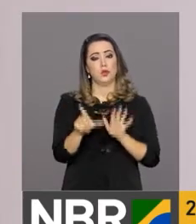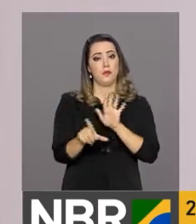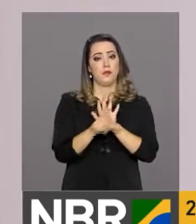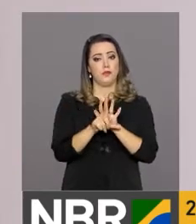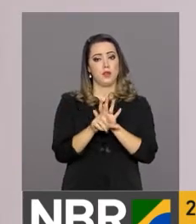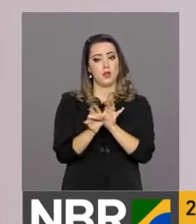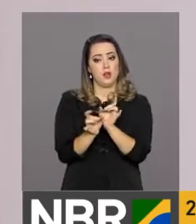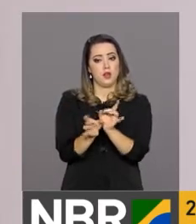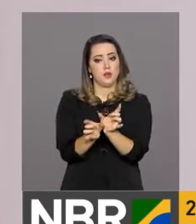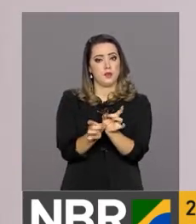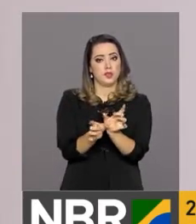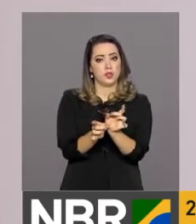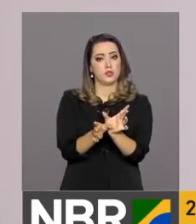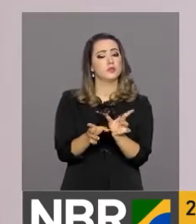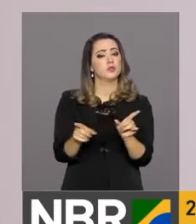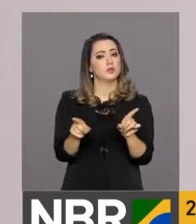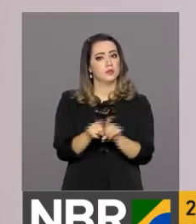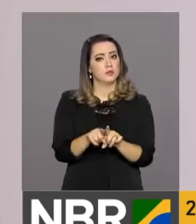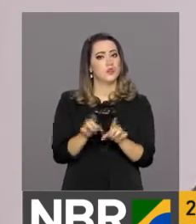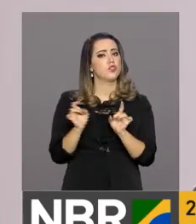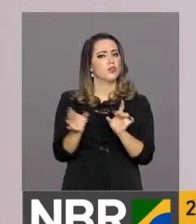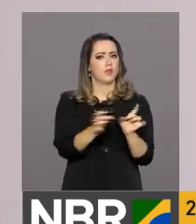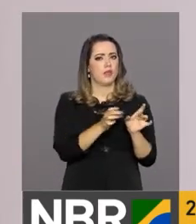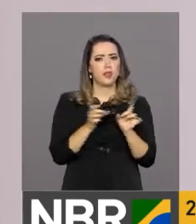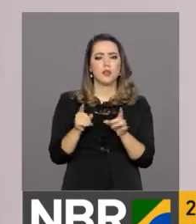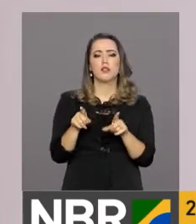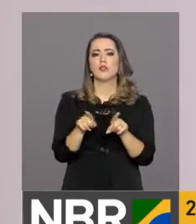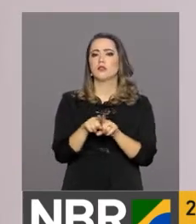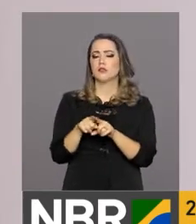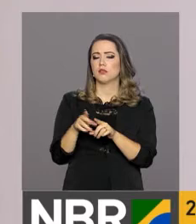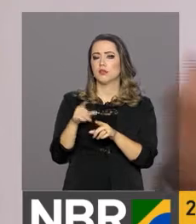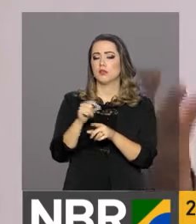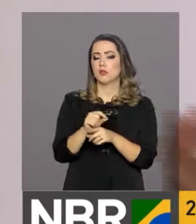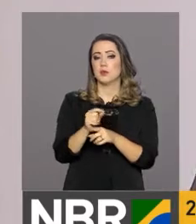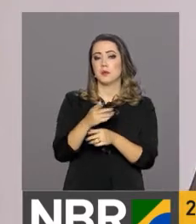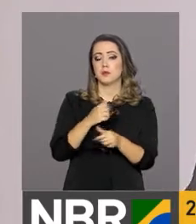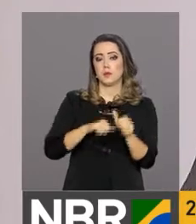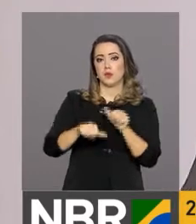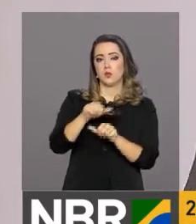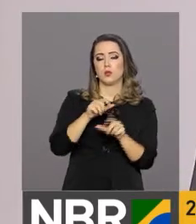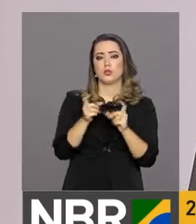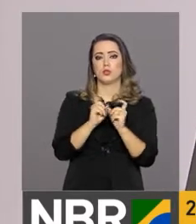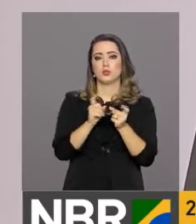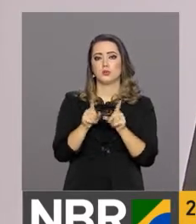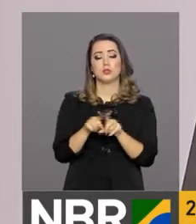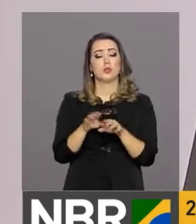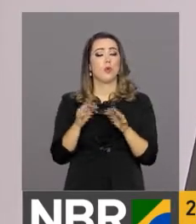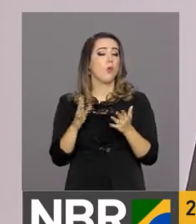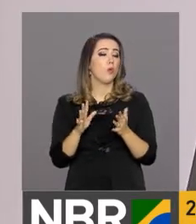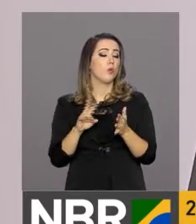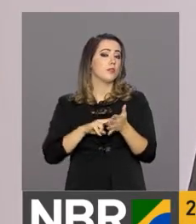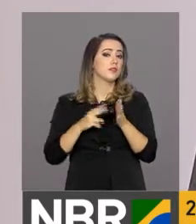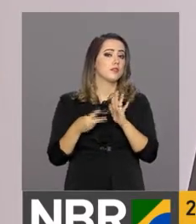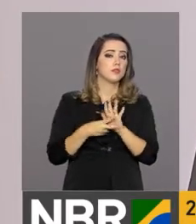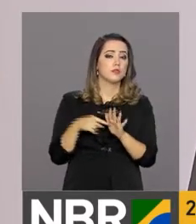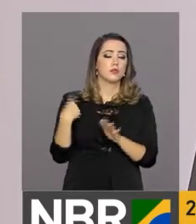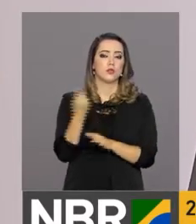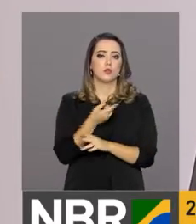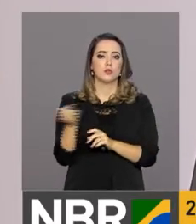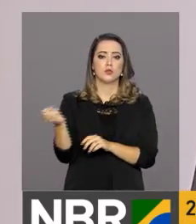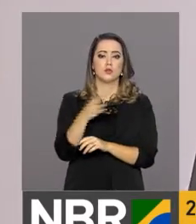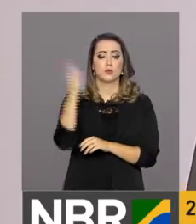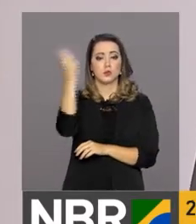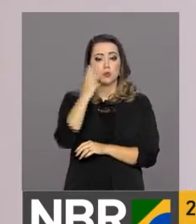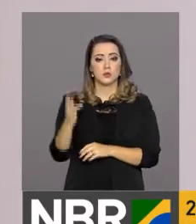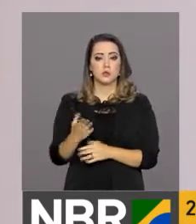e privatizações enfim estamos renovando o país colocando o país no século 21 portanto